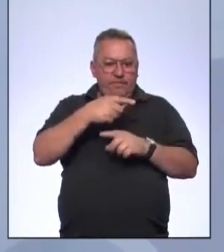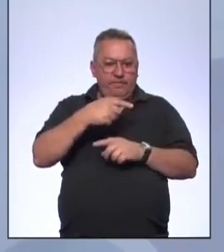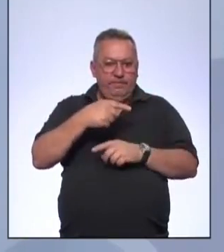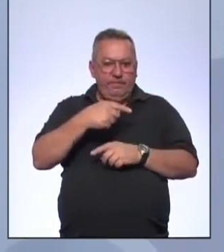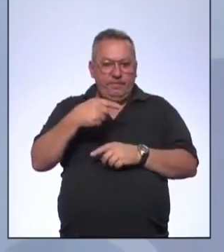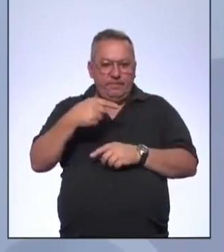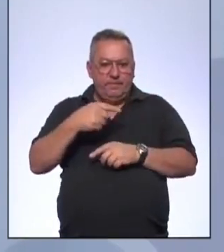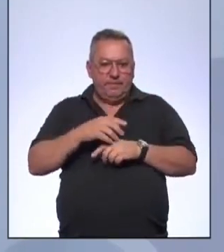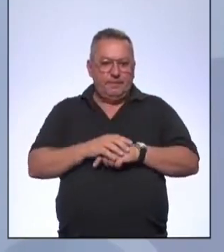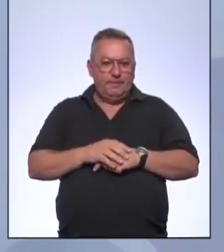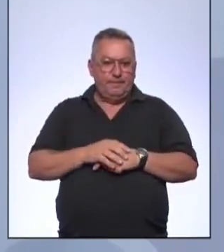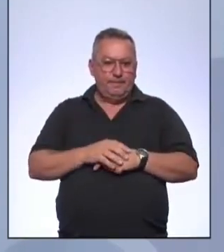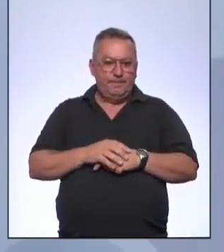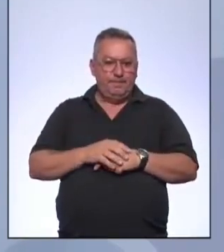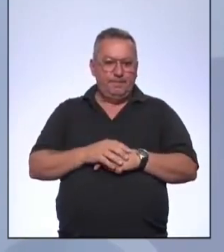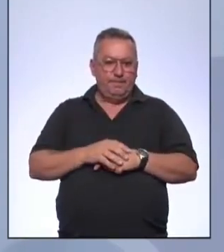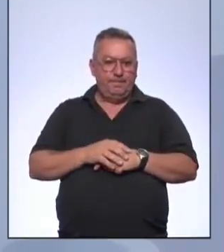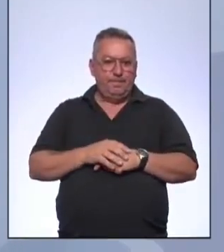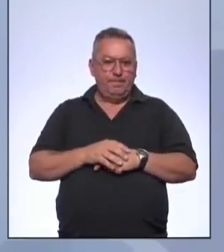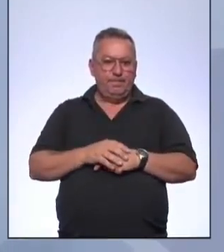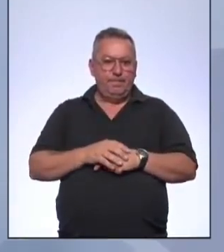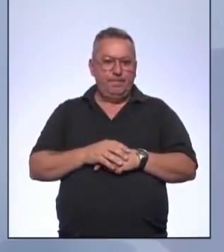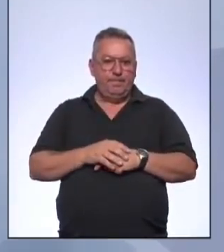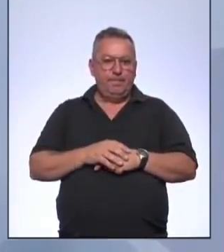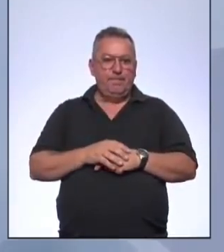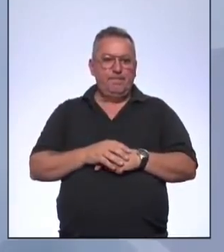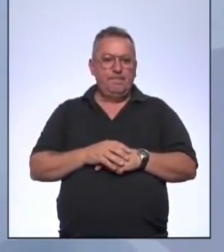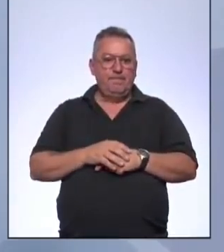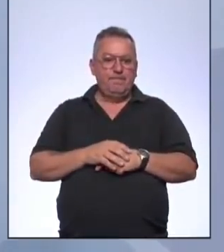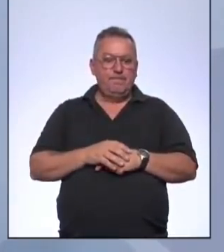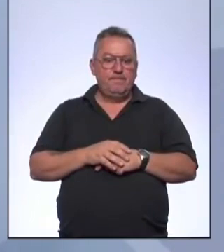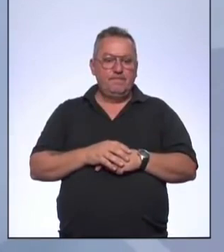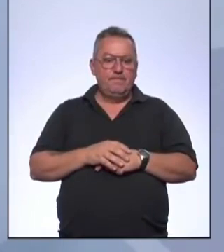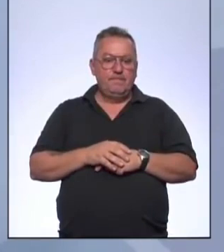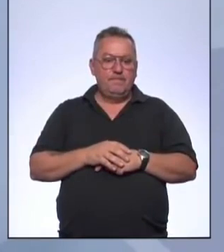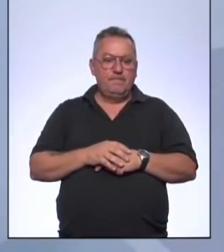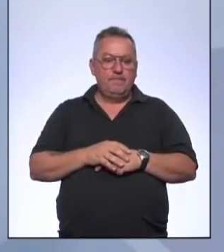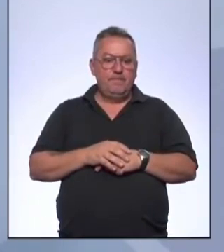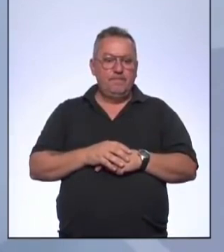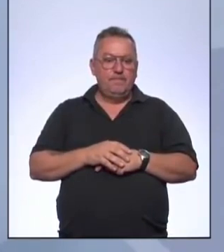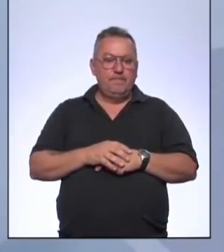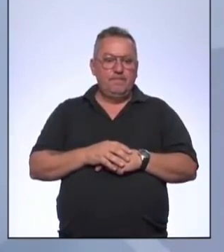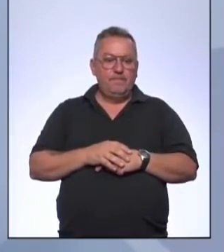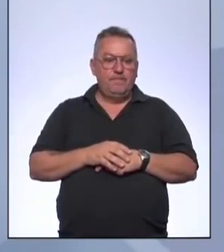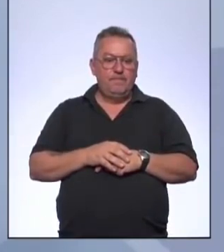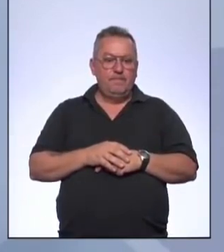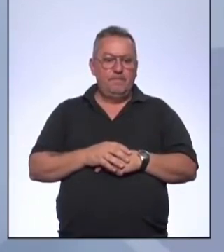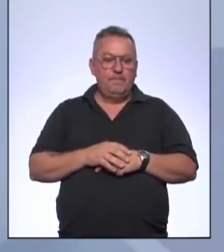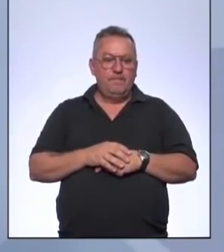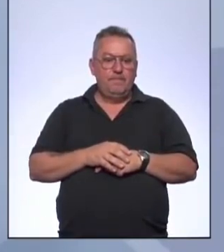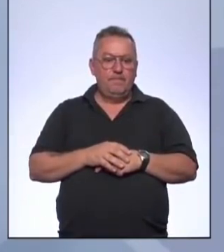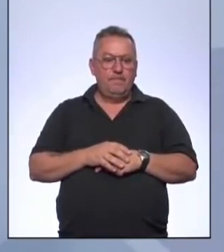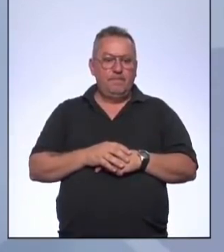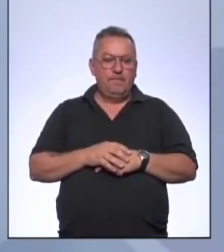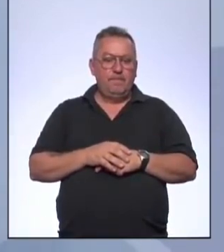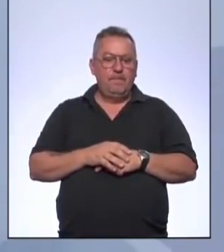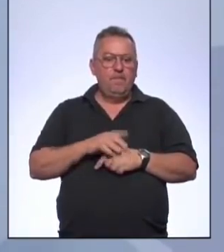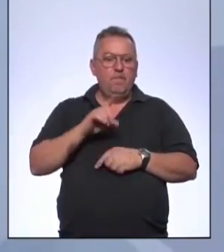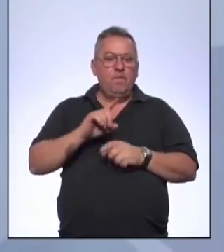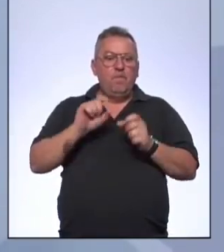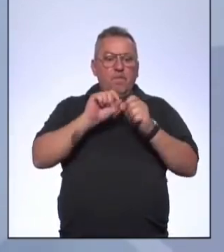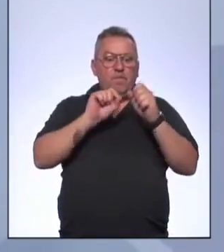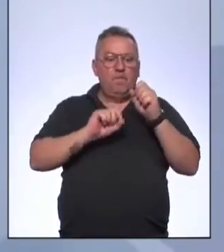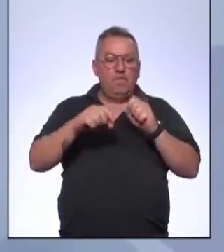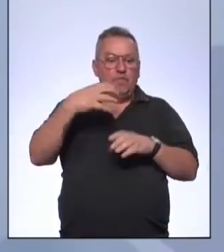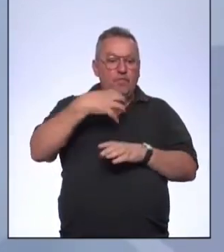vou fazer r ao quadrado menos o r minúsculo ao quadrado. Então, essa é uma